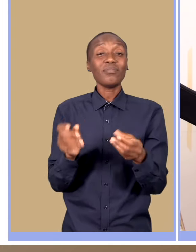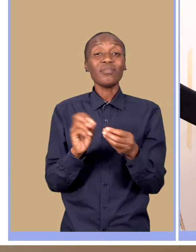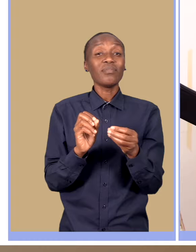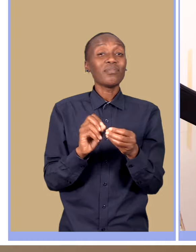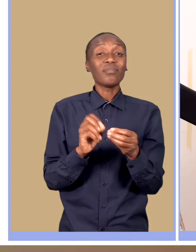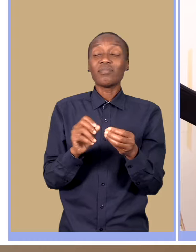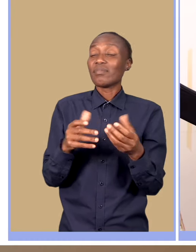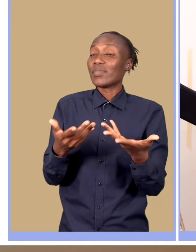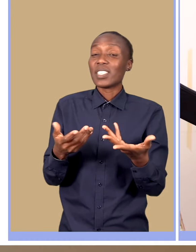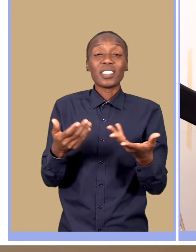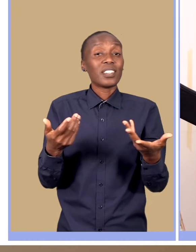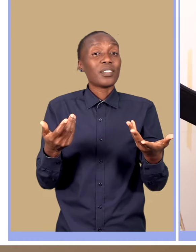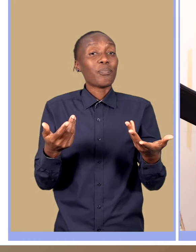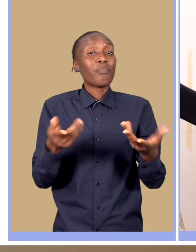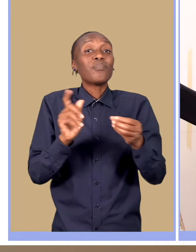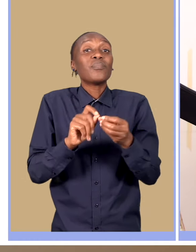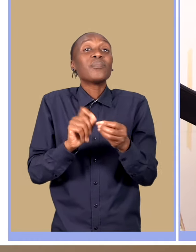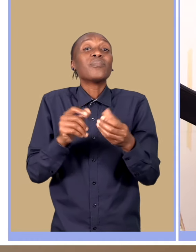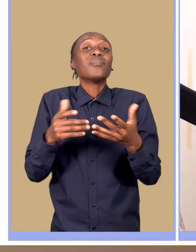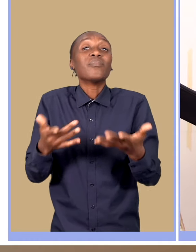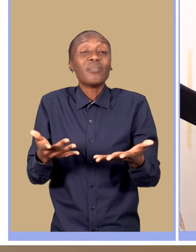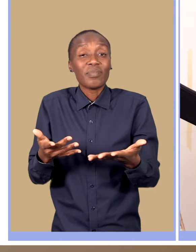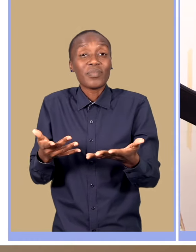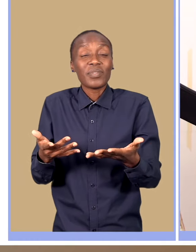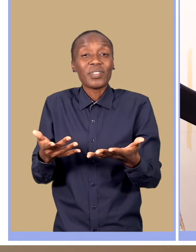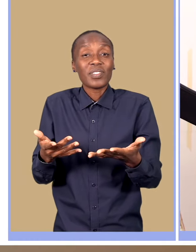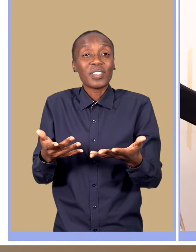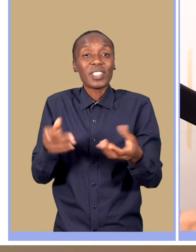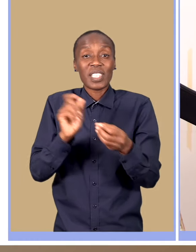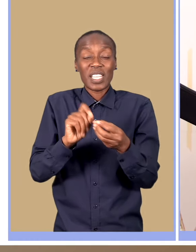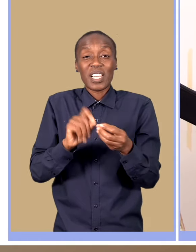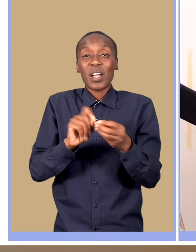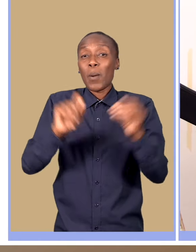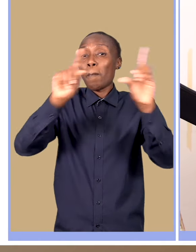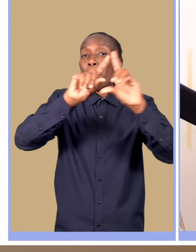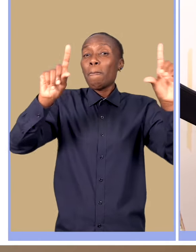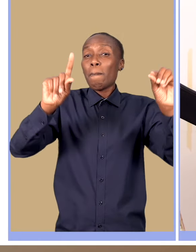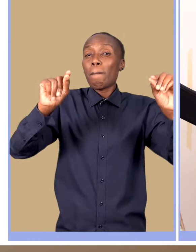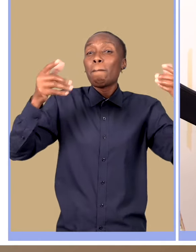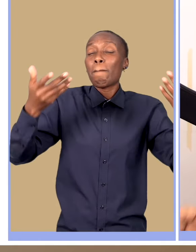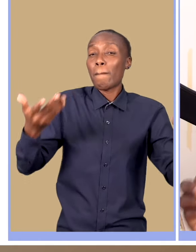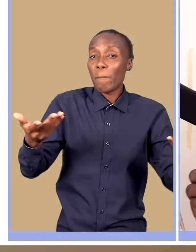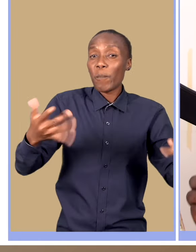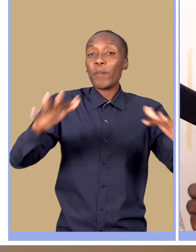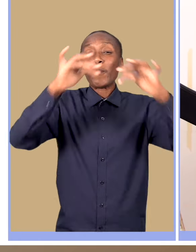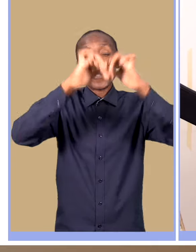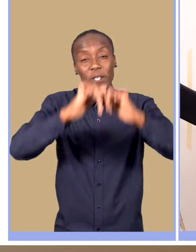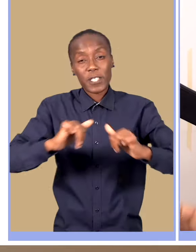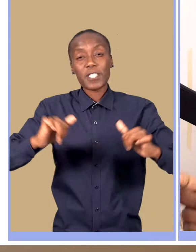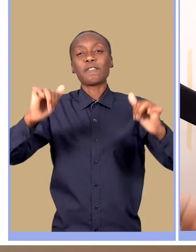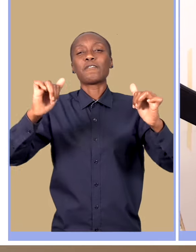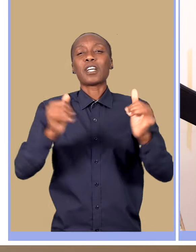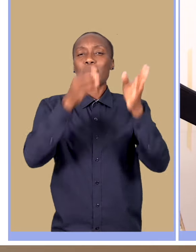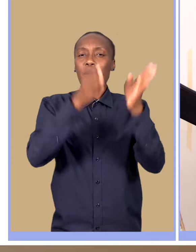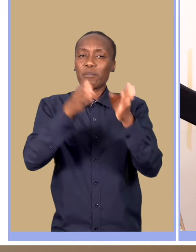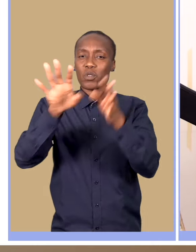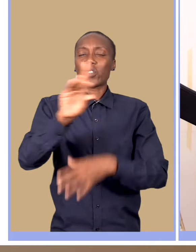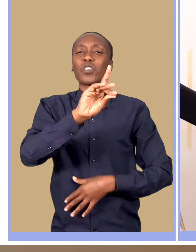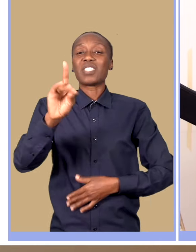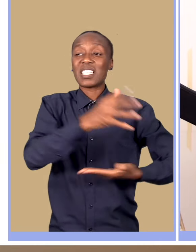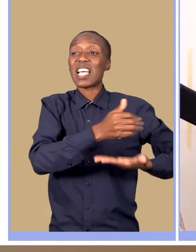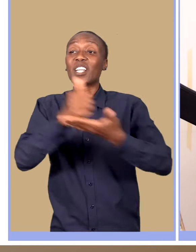Espera. Como eu posso dizer? Voltado diretamente para a questão mesmo específica de pessoas